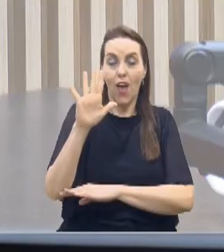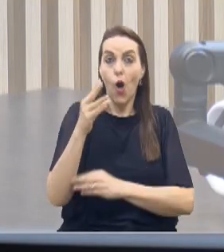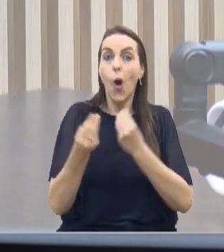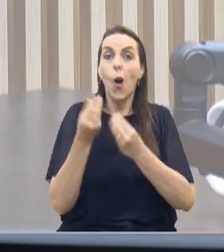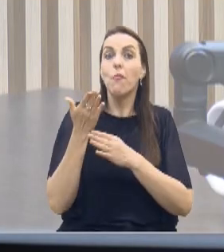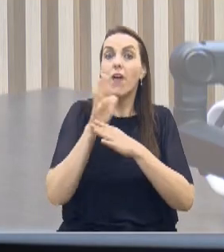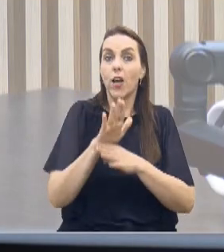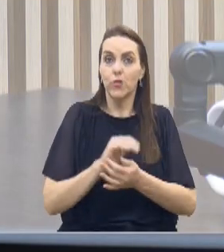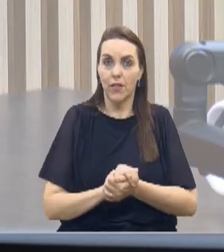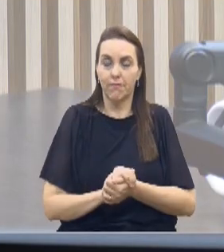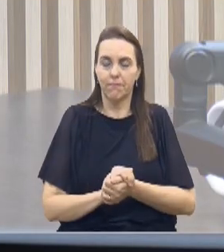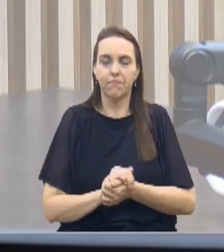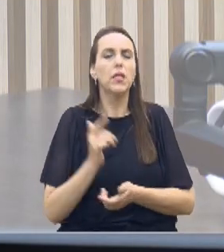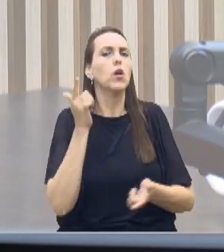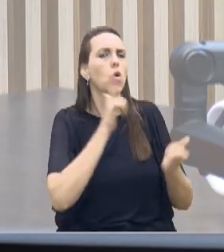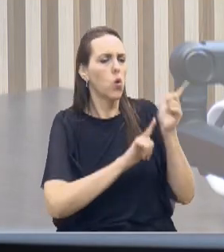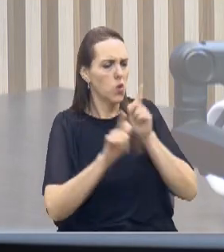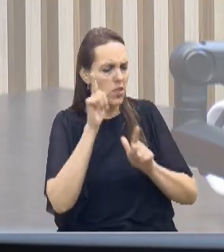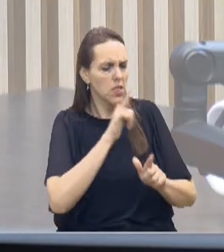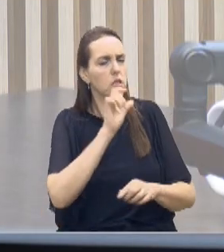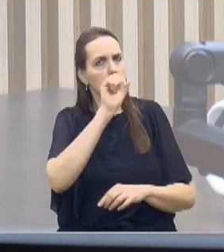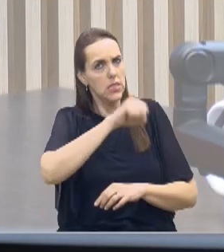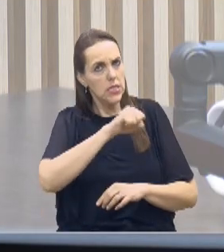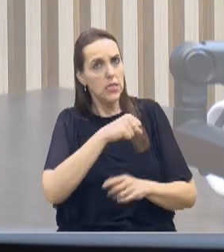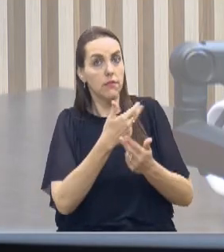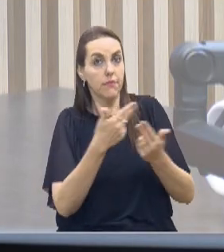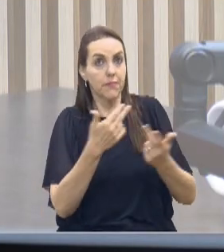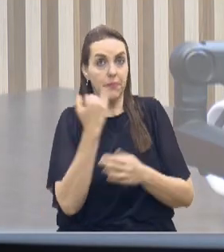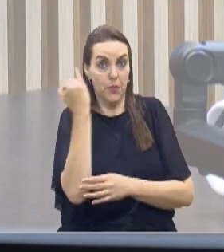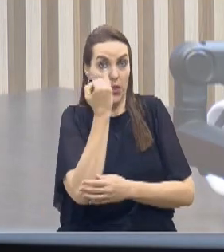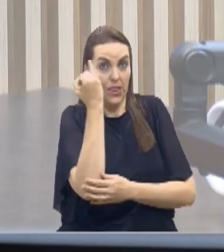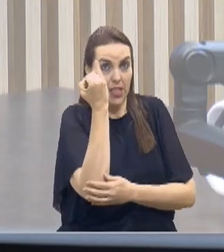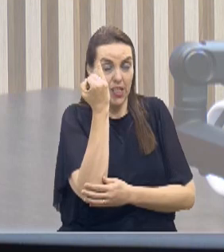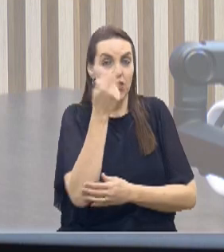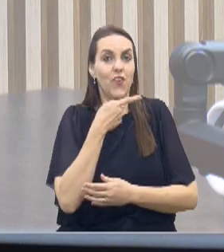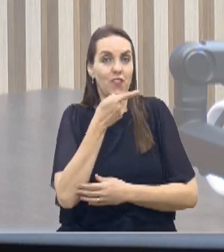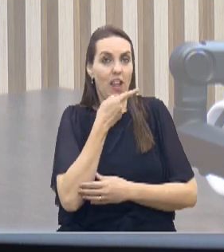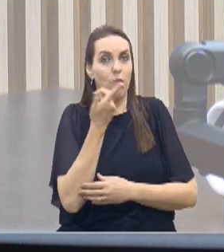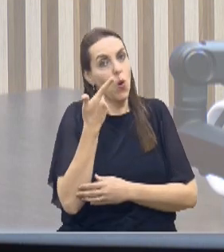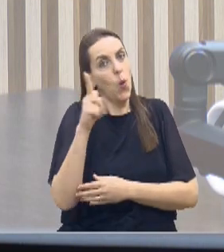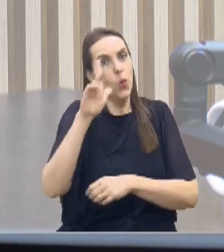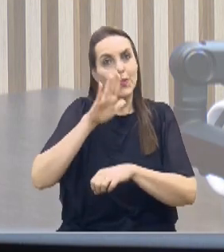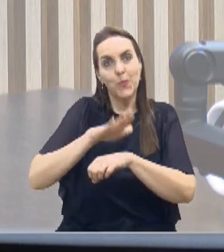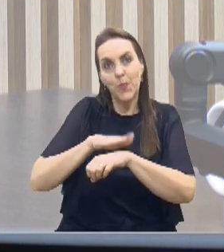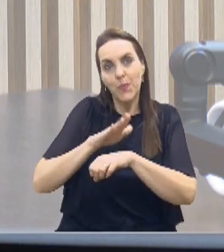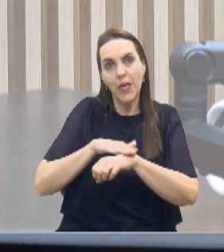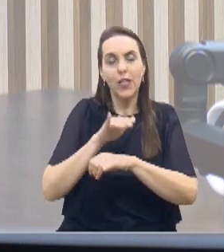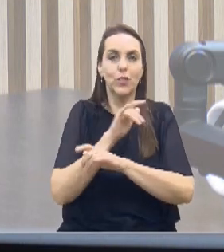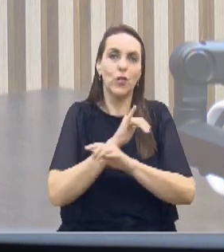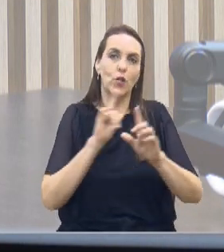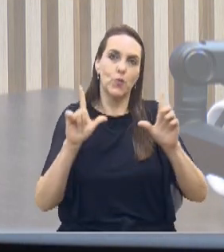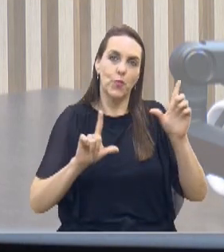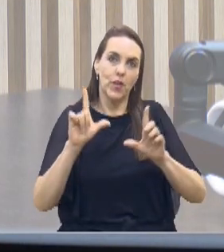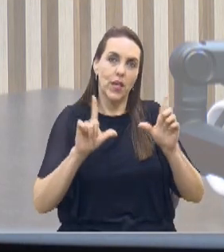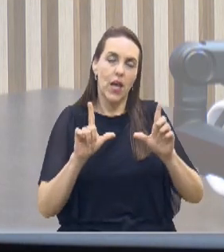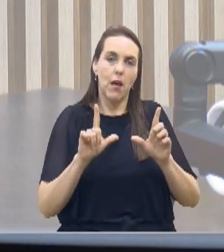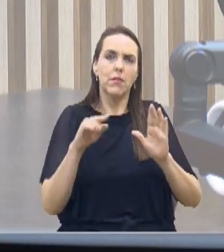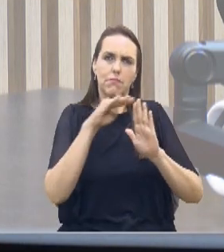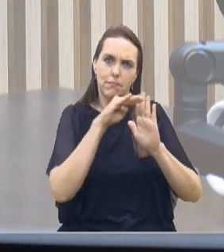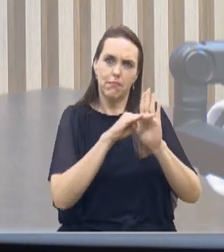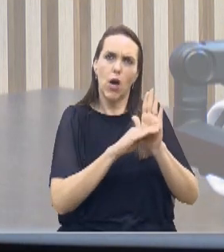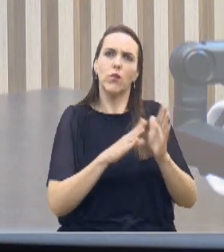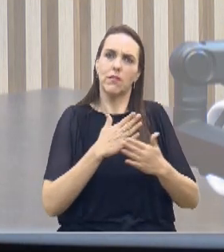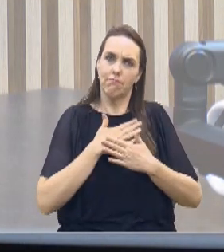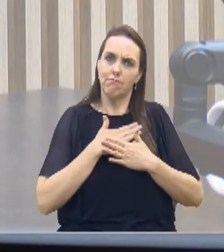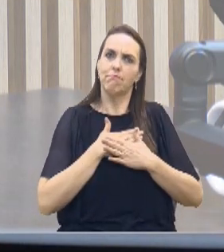gente tem conquistado muitas coisas importantes, né? Nós já falamos aqui em outros momentos, em outros programas, por exemplo, de pautas que são muito minhas e até